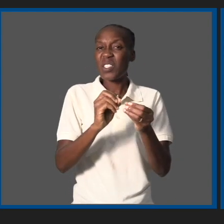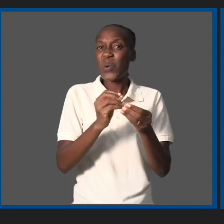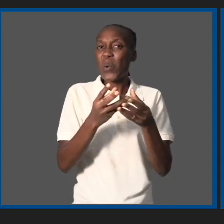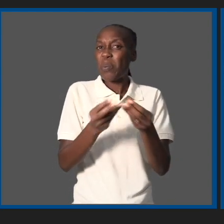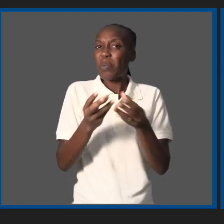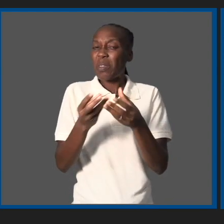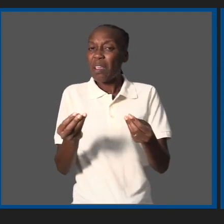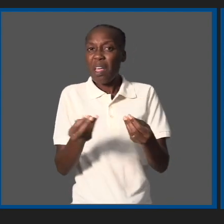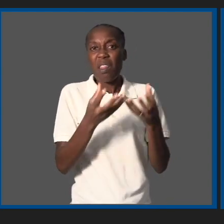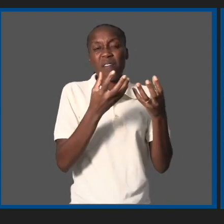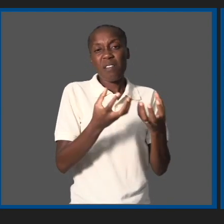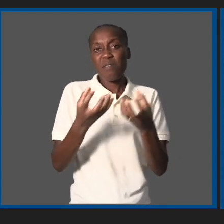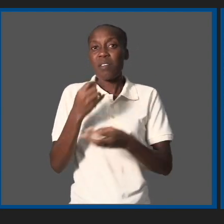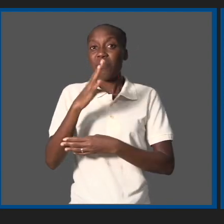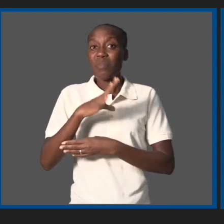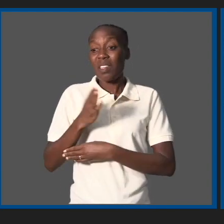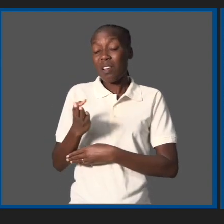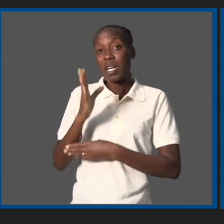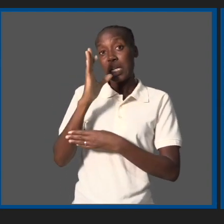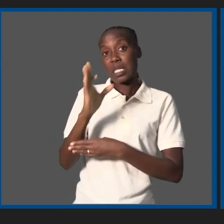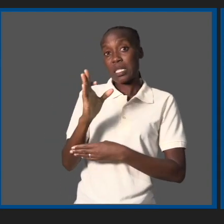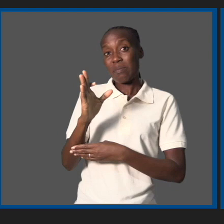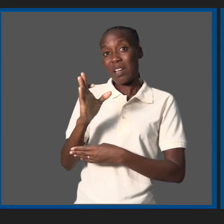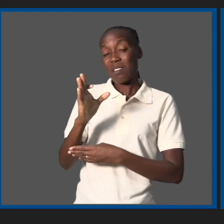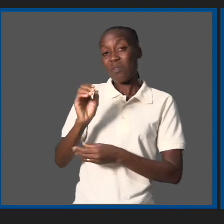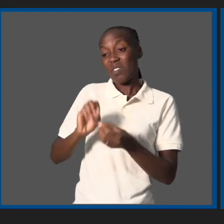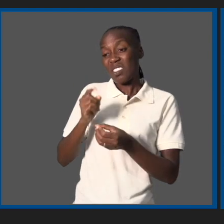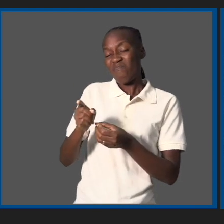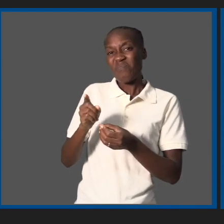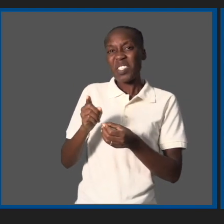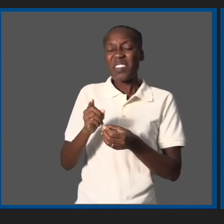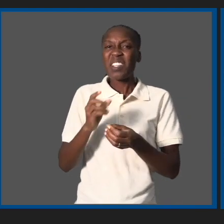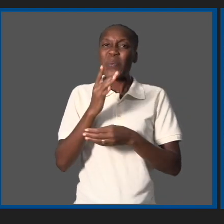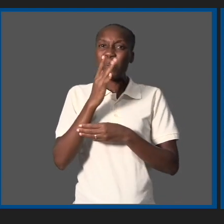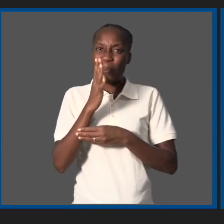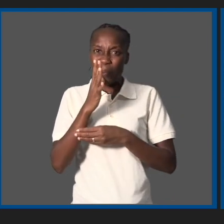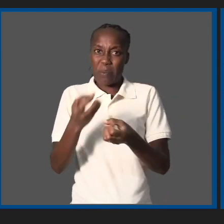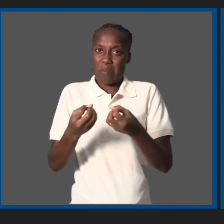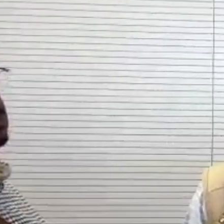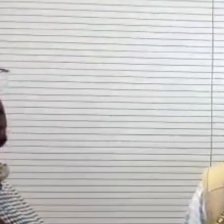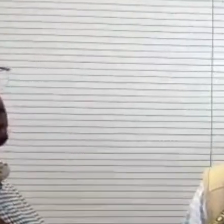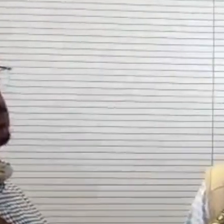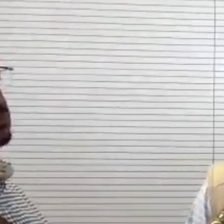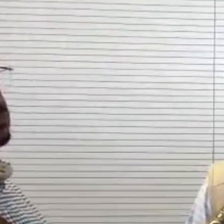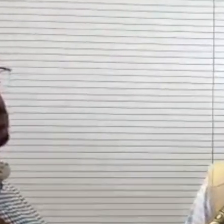o sanitário em si transporta alguma insegurança em termos de saúde.